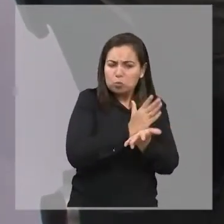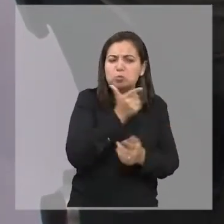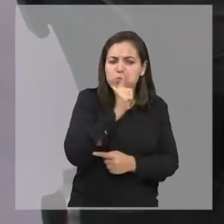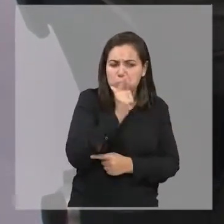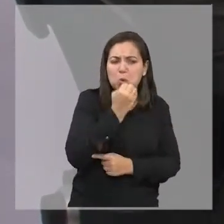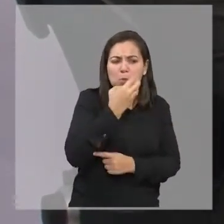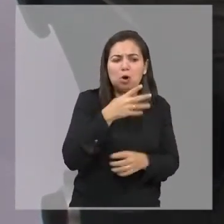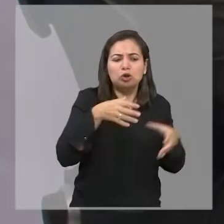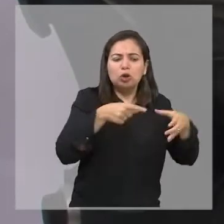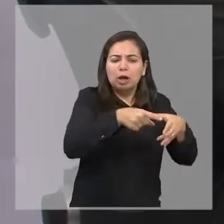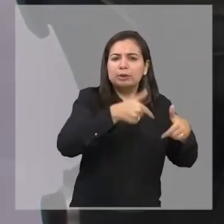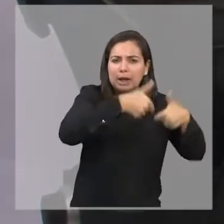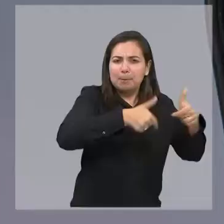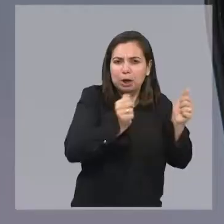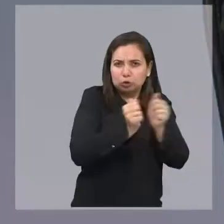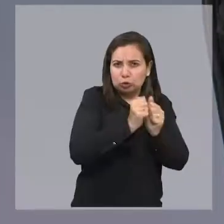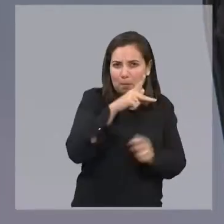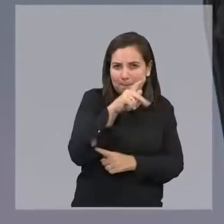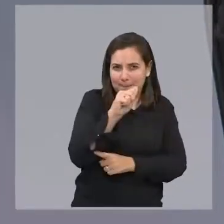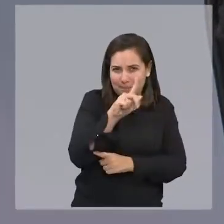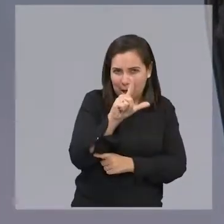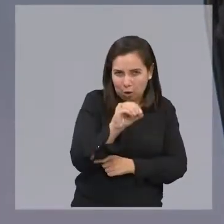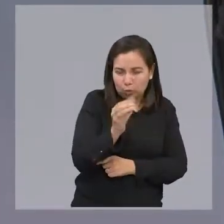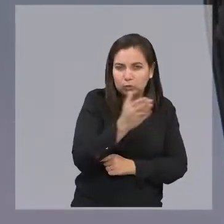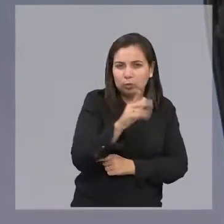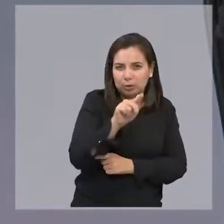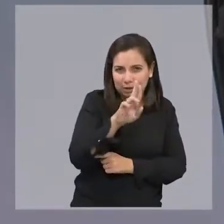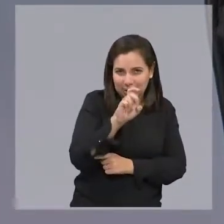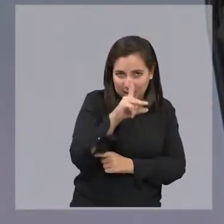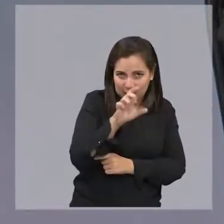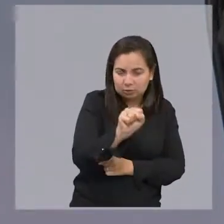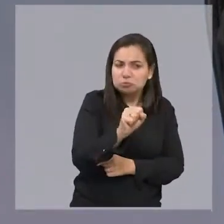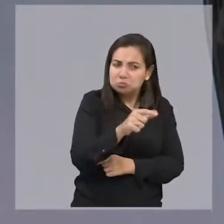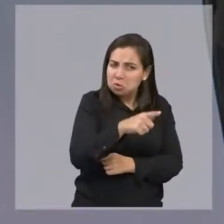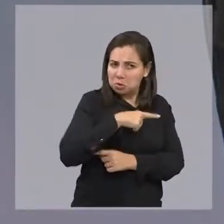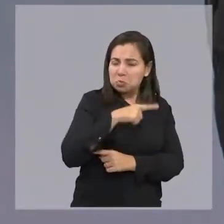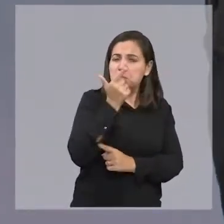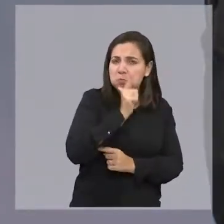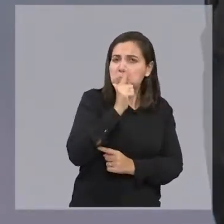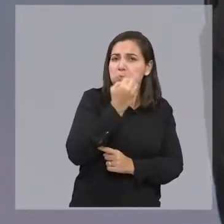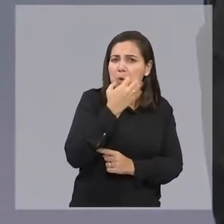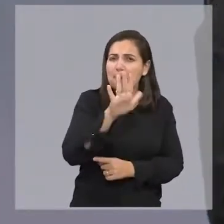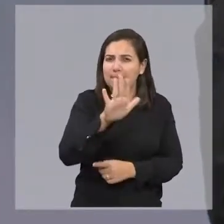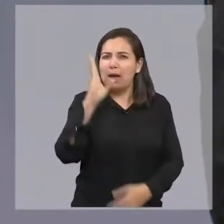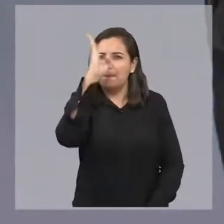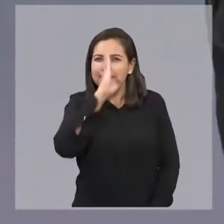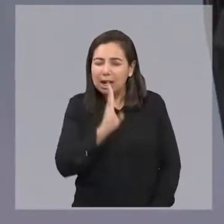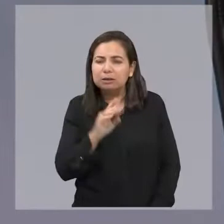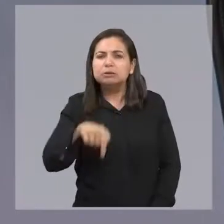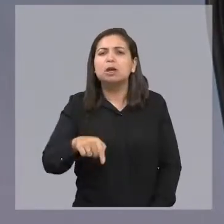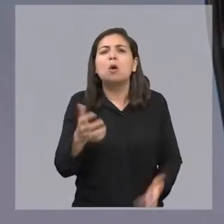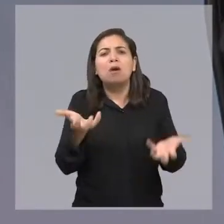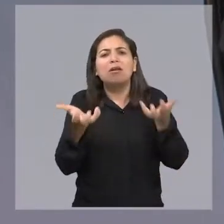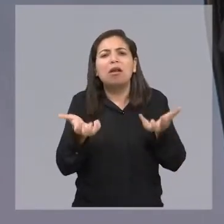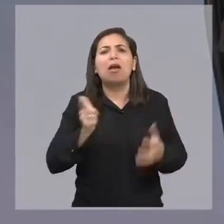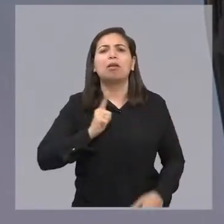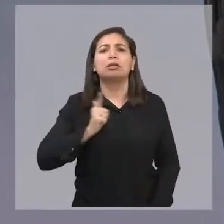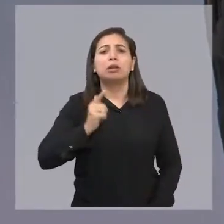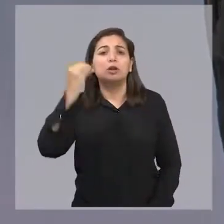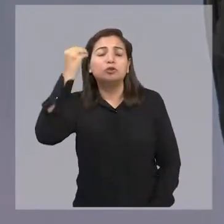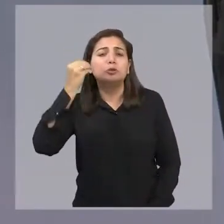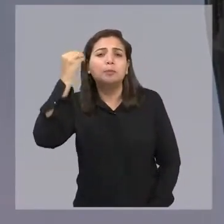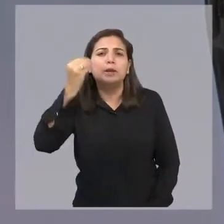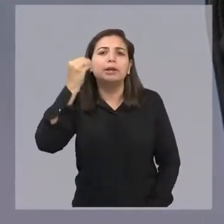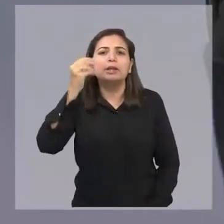Guedes, que não é por uma questão ideológica, mas parece que o Brasil tem vontade de ter uma experiência